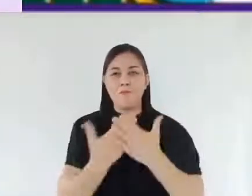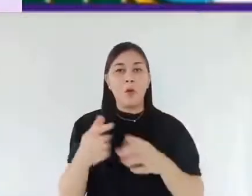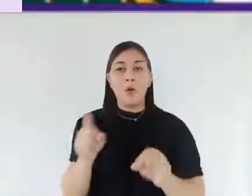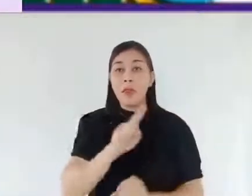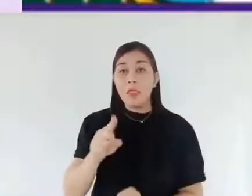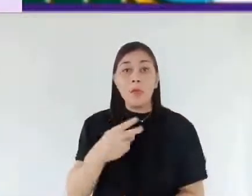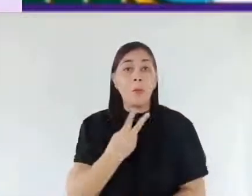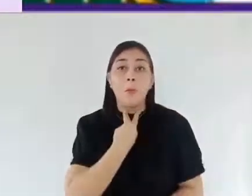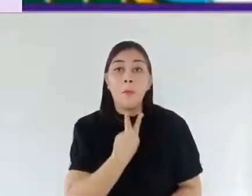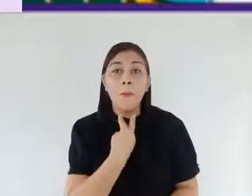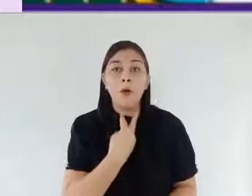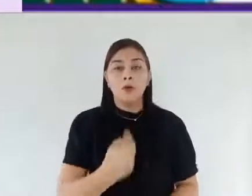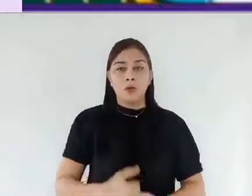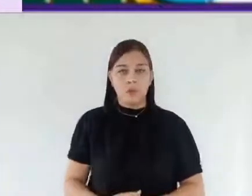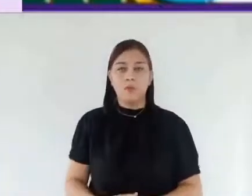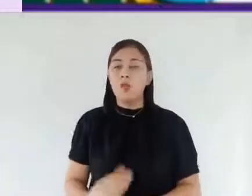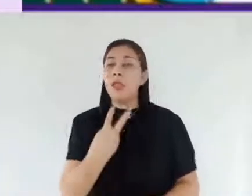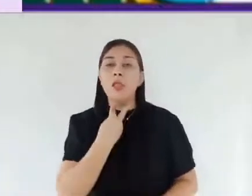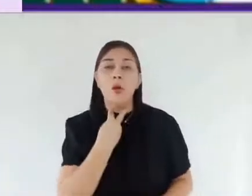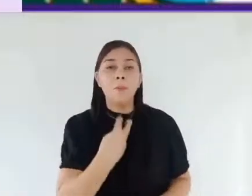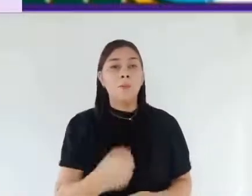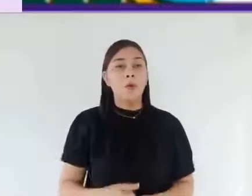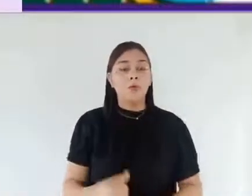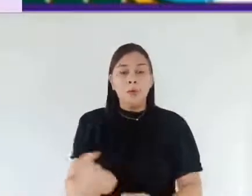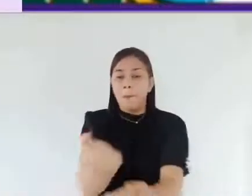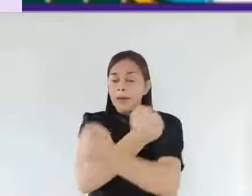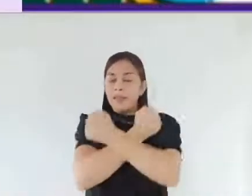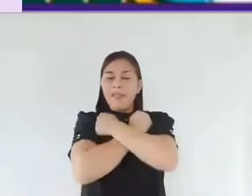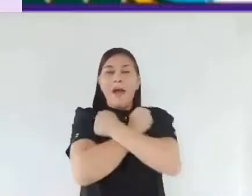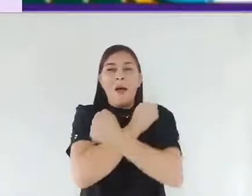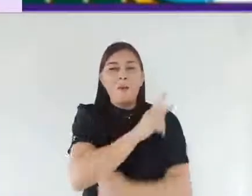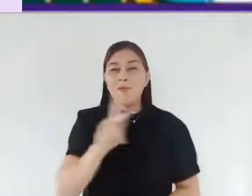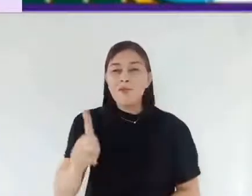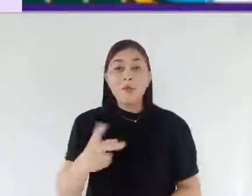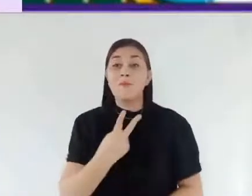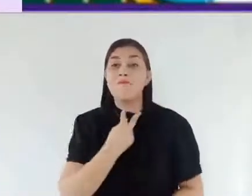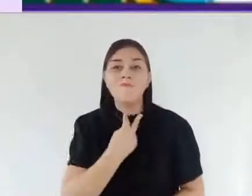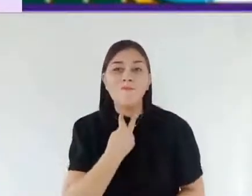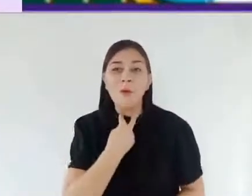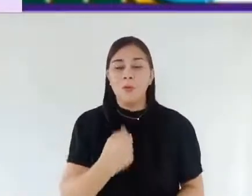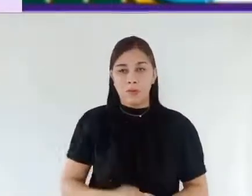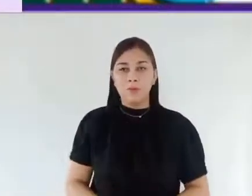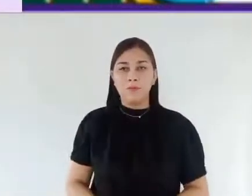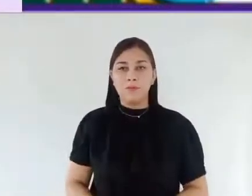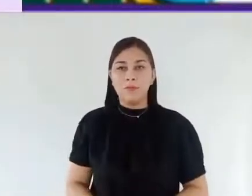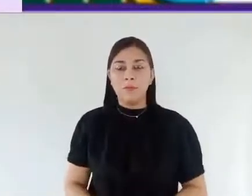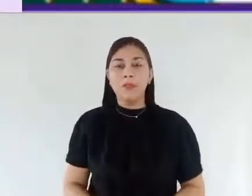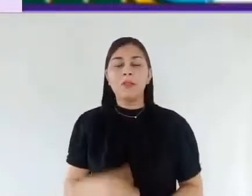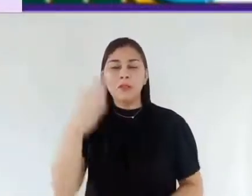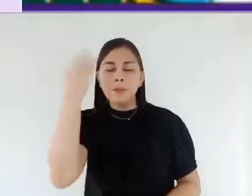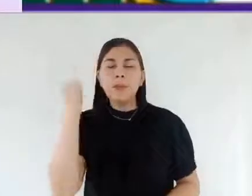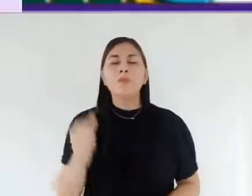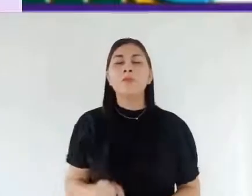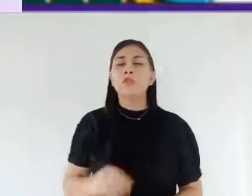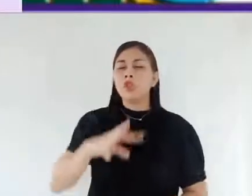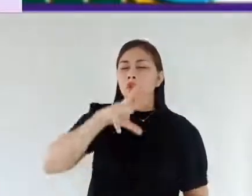tempo para isso Não pode abraçar a tia ainda, professora Mas em breve tudo isso vai passar Para a gente poder